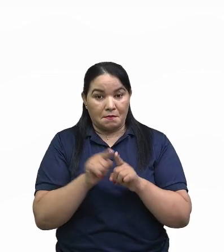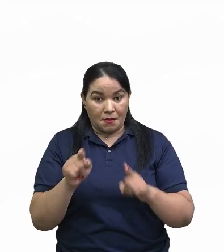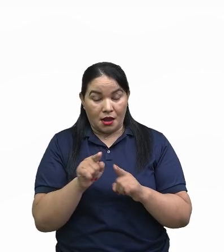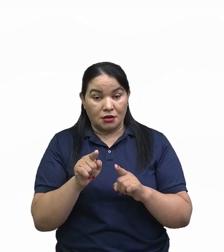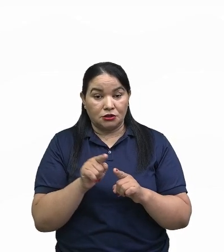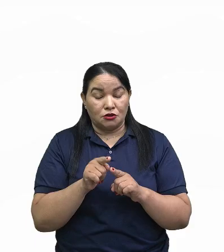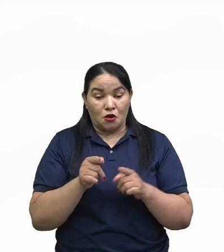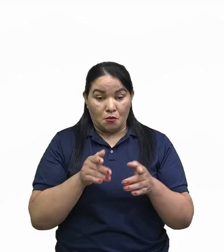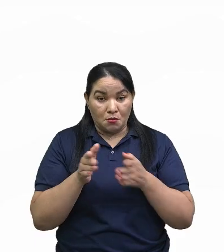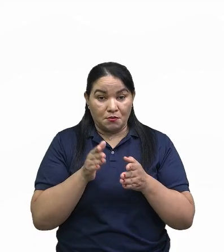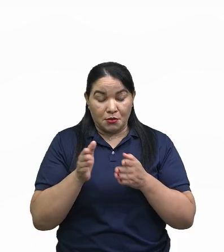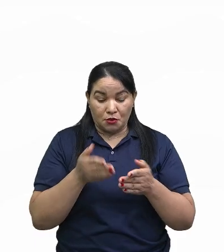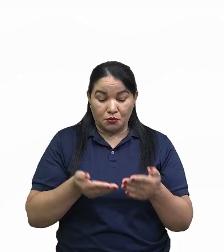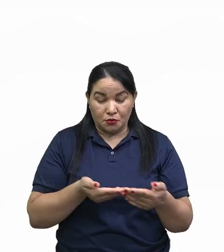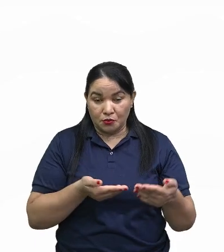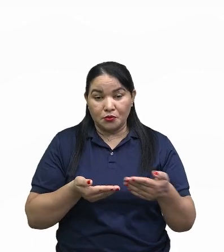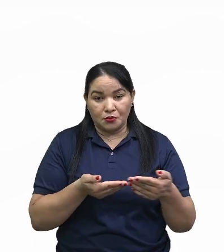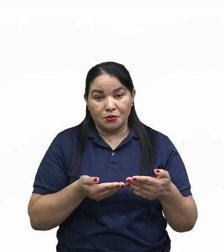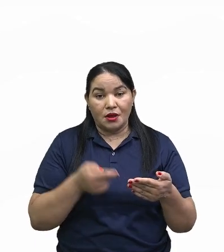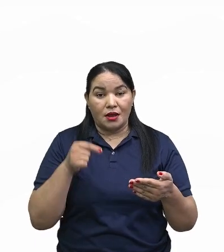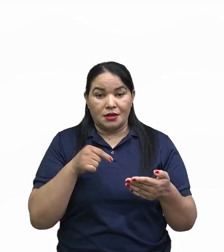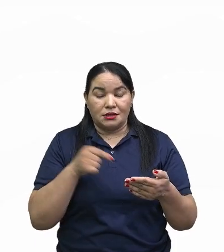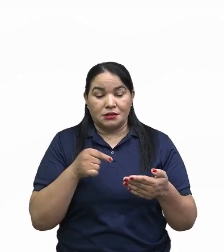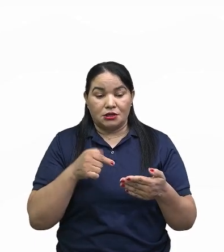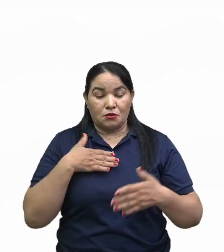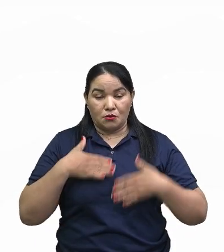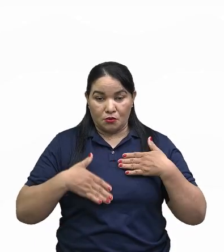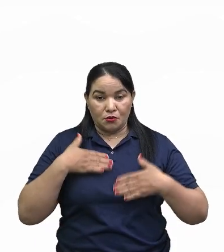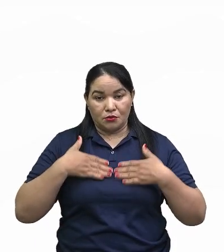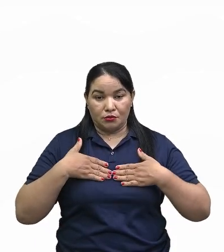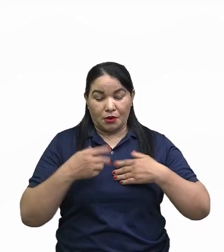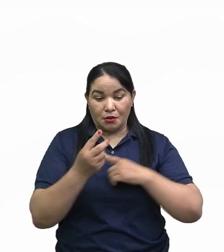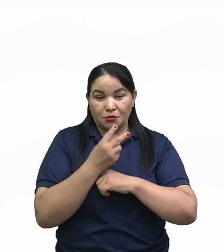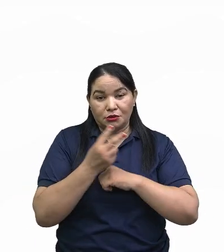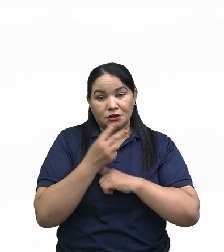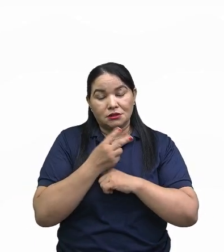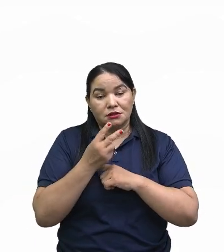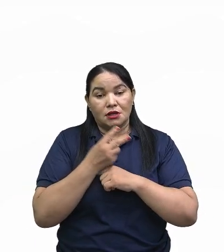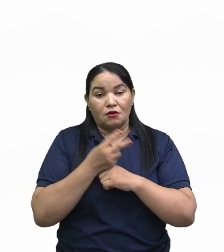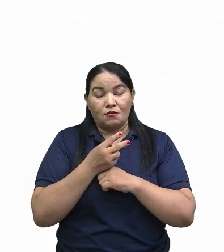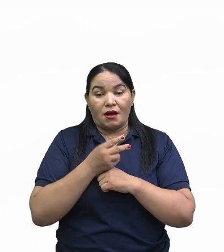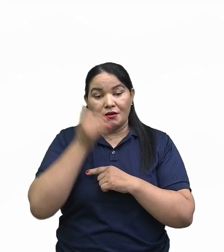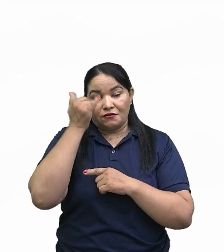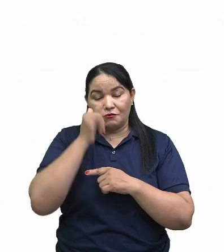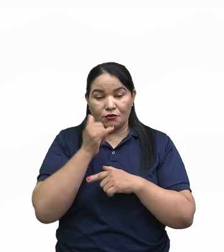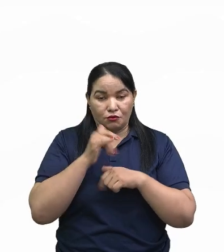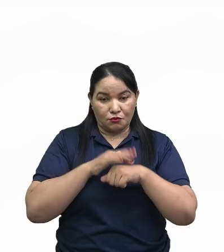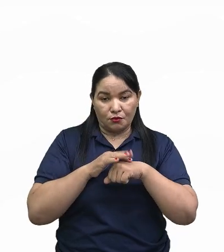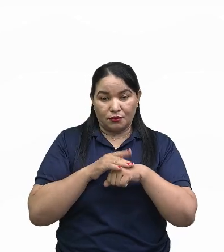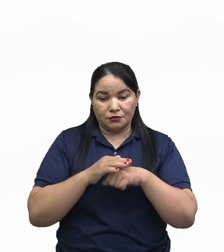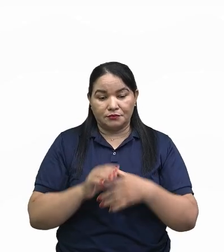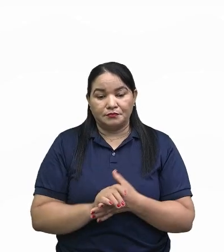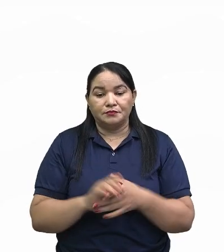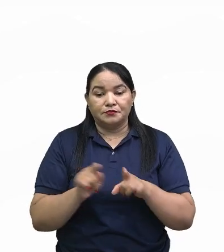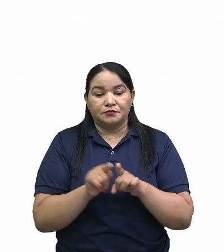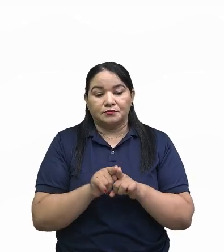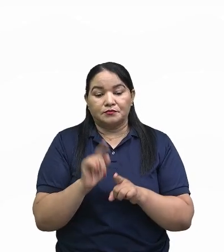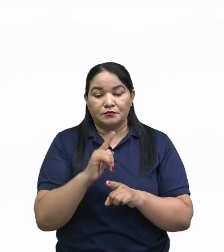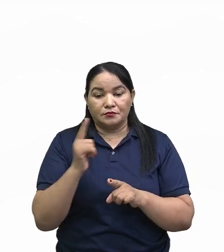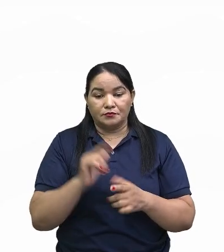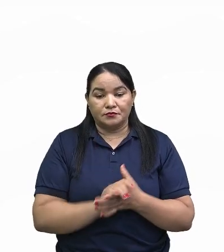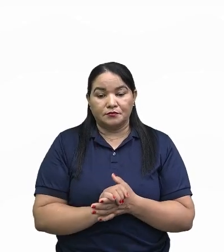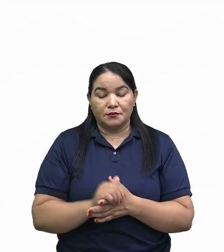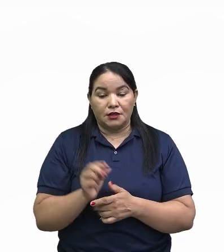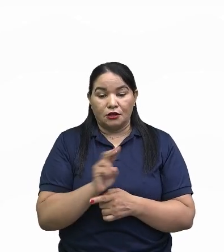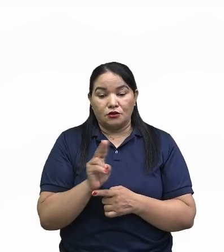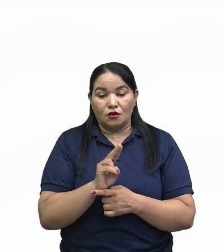bem importante na defesa do organismo contra infecções. Em seguida, a gente vai observar as suprarrenais, né, que